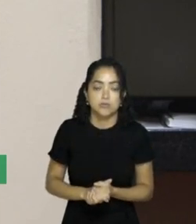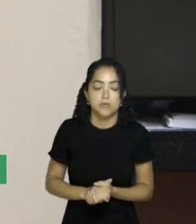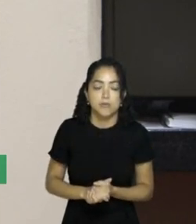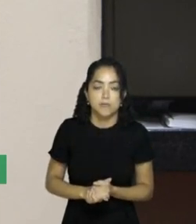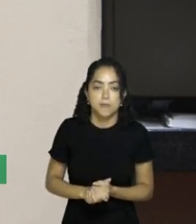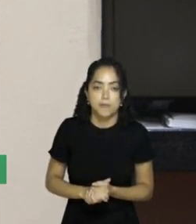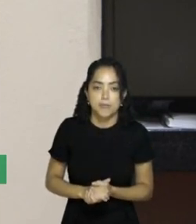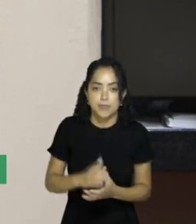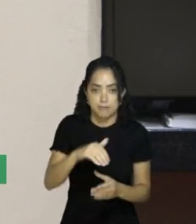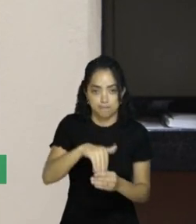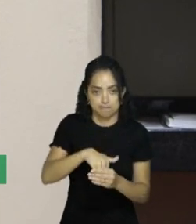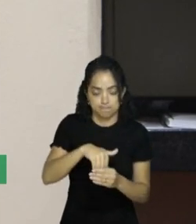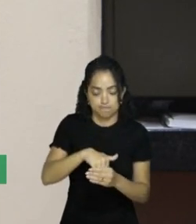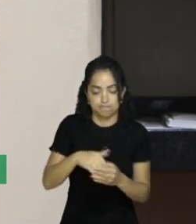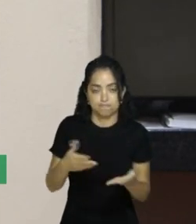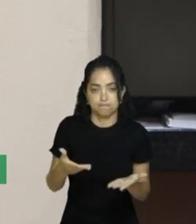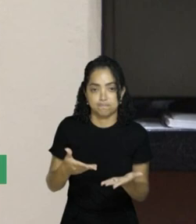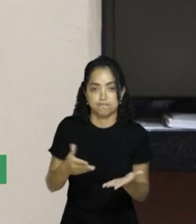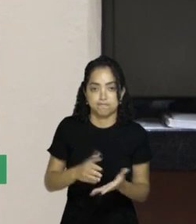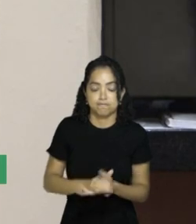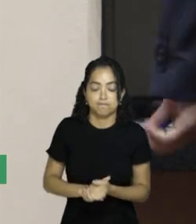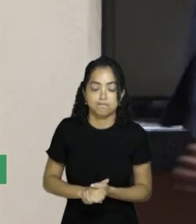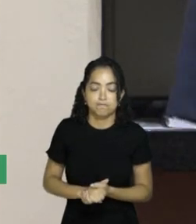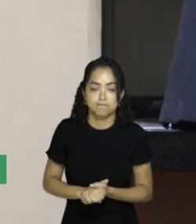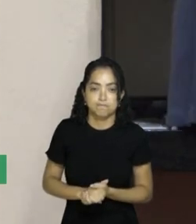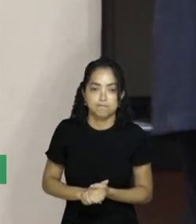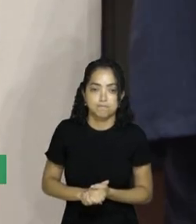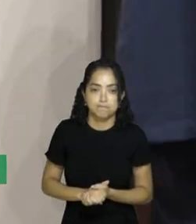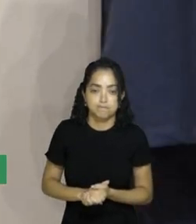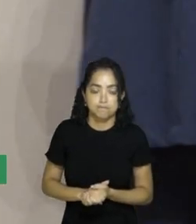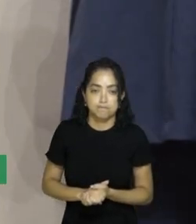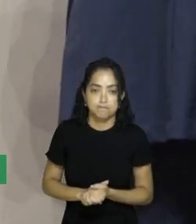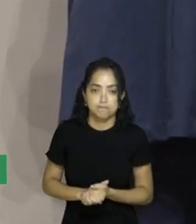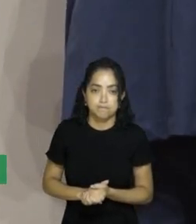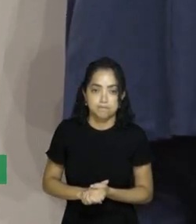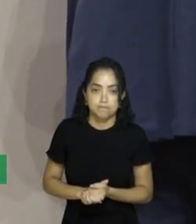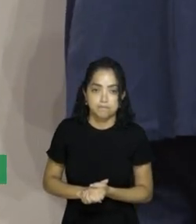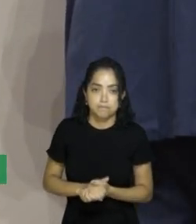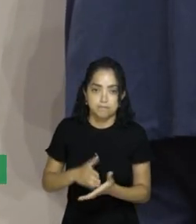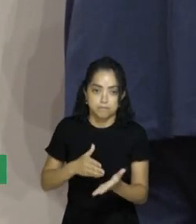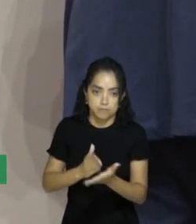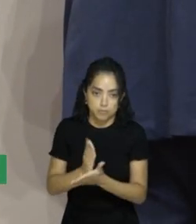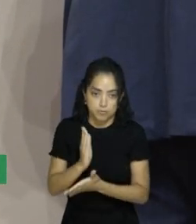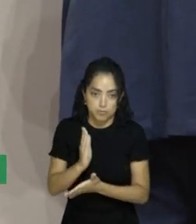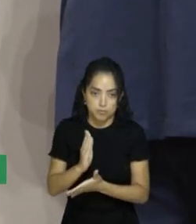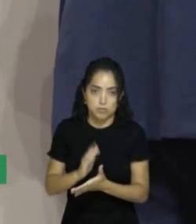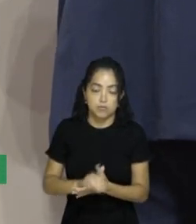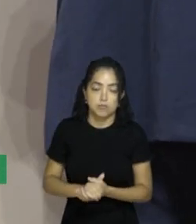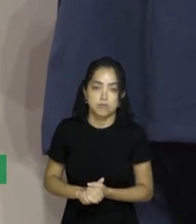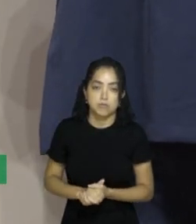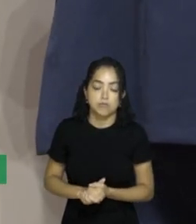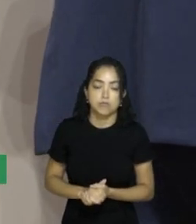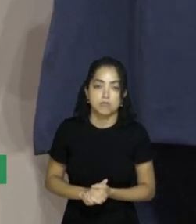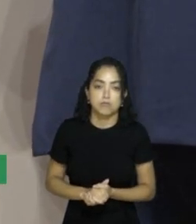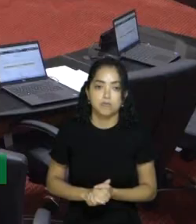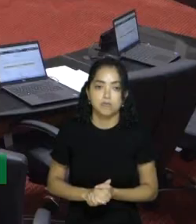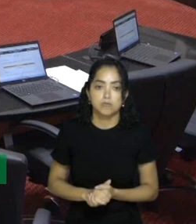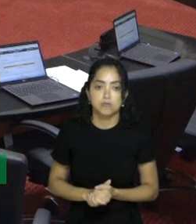tá vendo Quem Queira discutir em votação deputados que aprovam permanece como se encontra aprovado por unanimidade